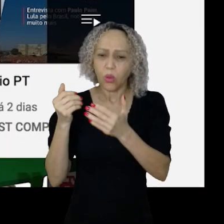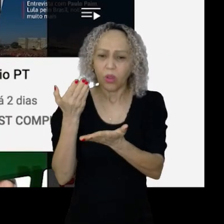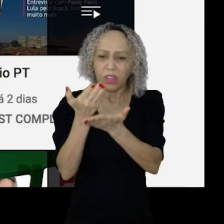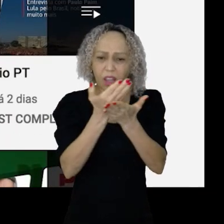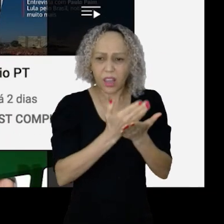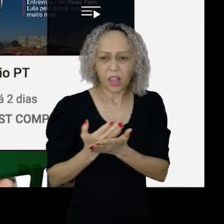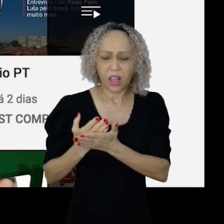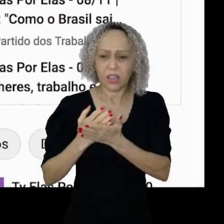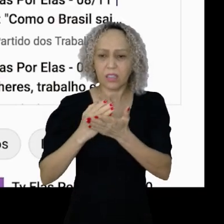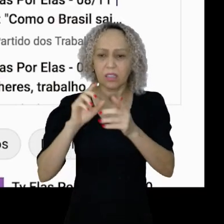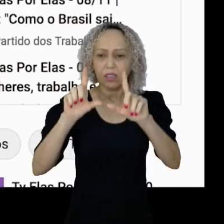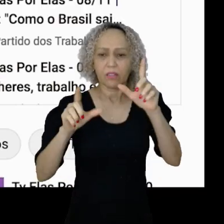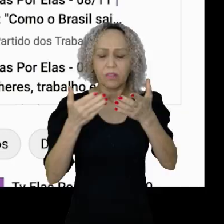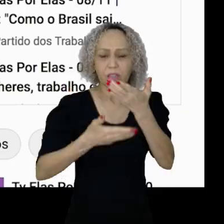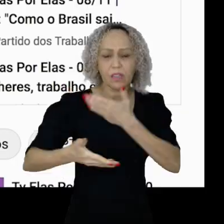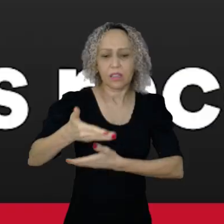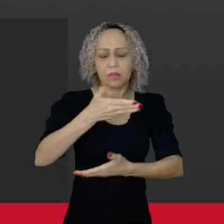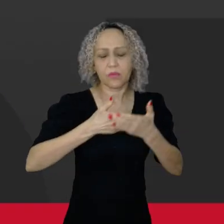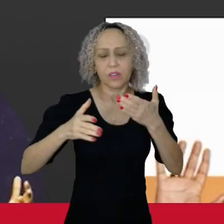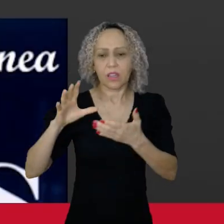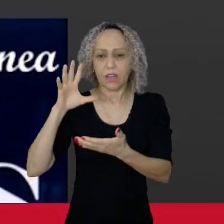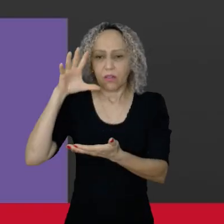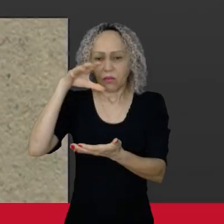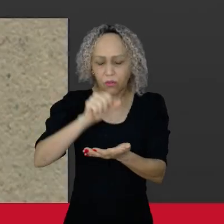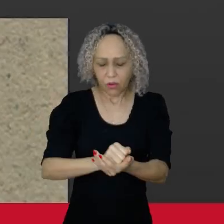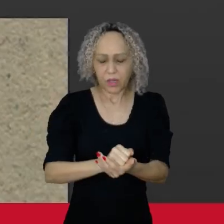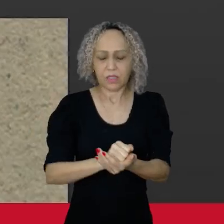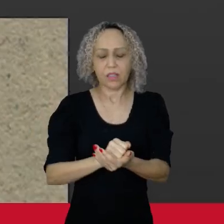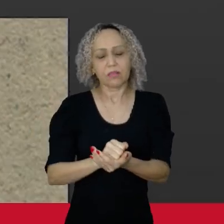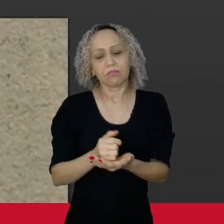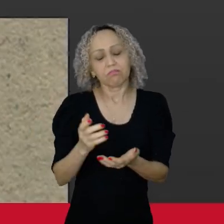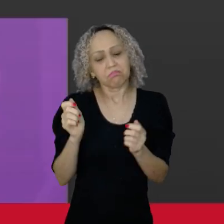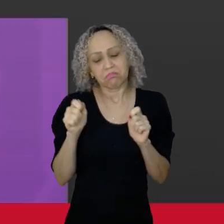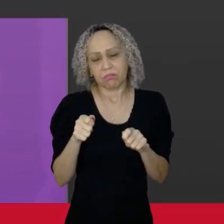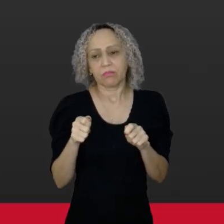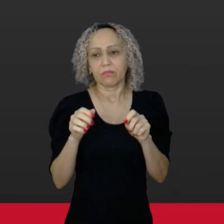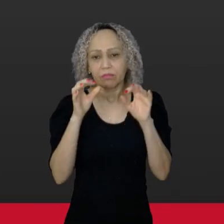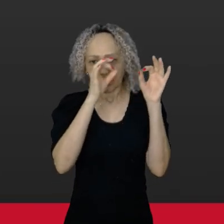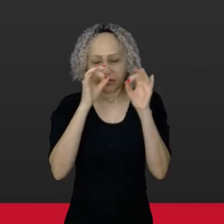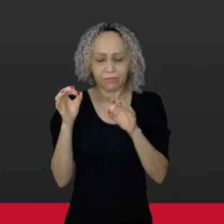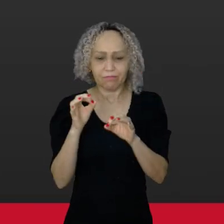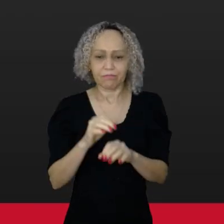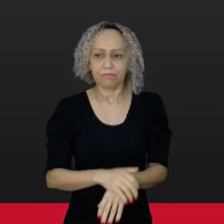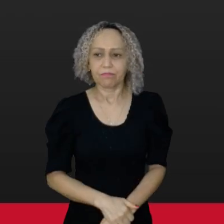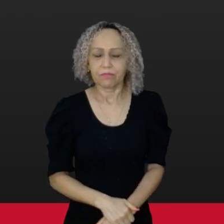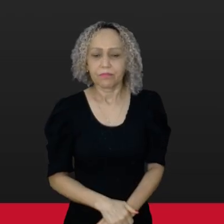no canal da TV PT no YouTube ou em formato de podcast no Spotify.